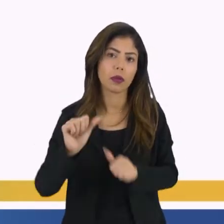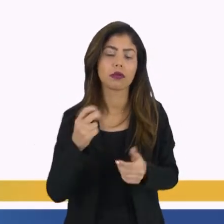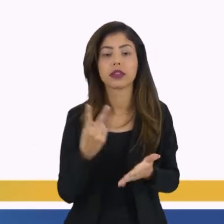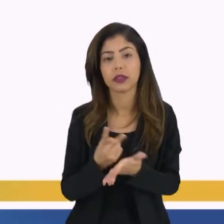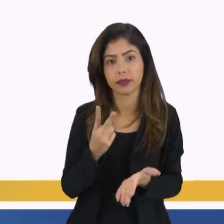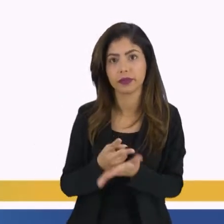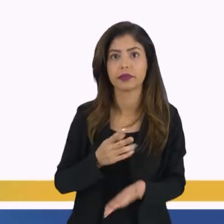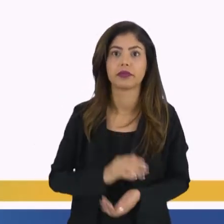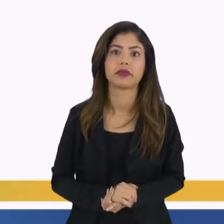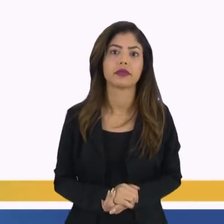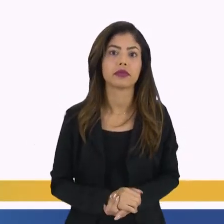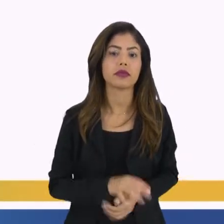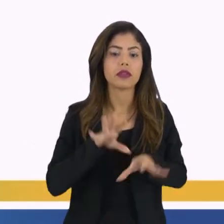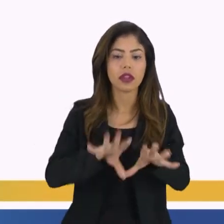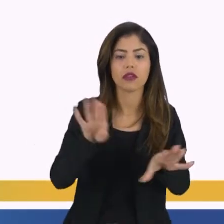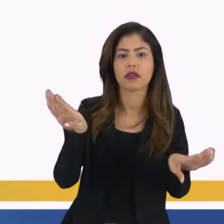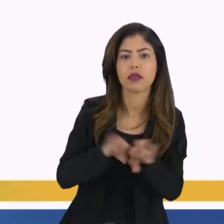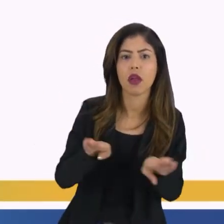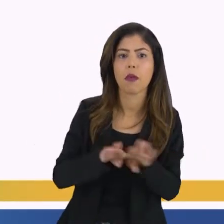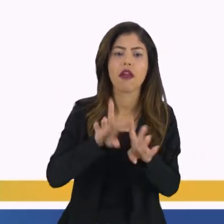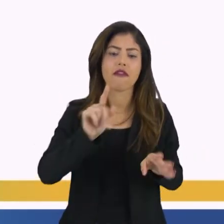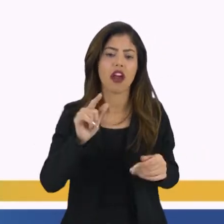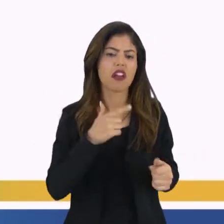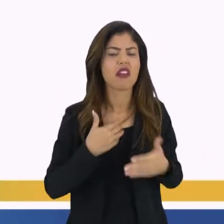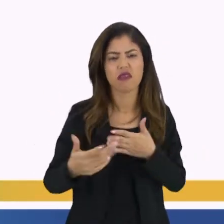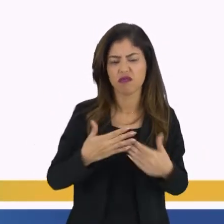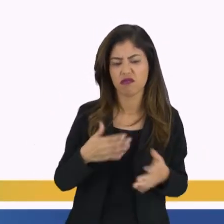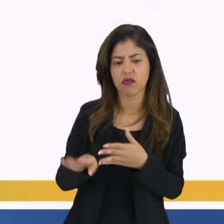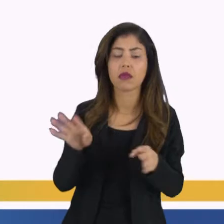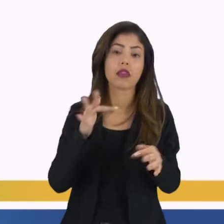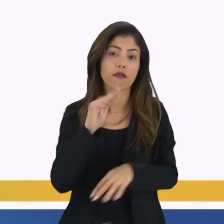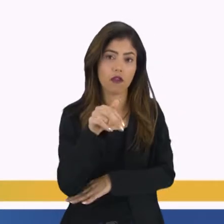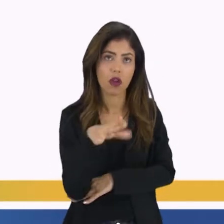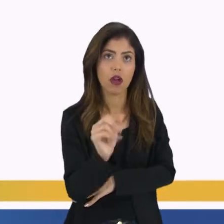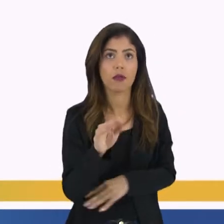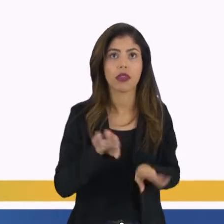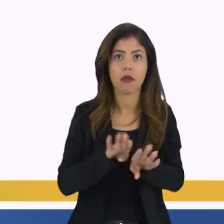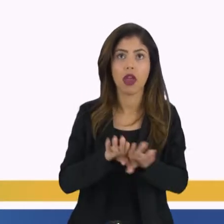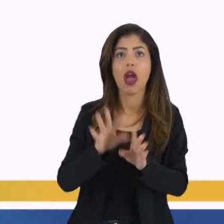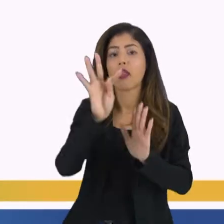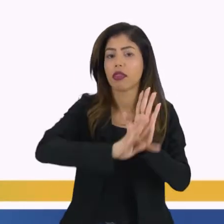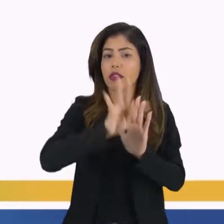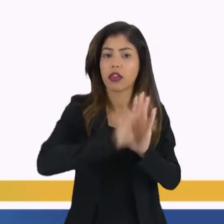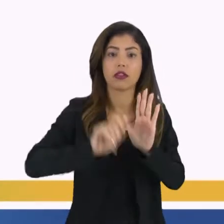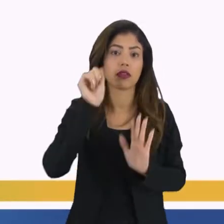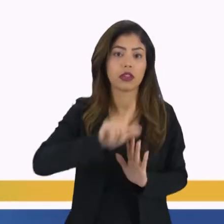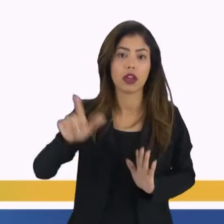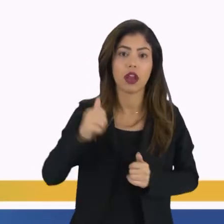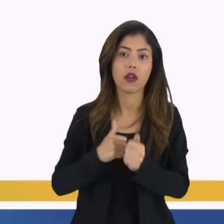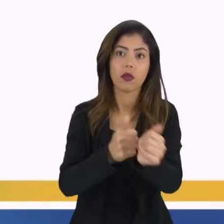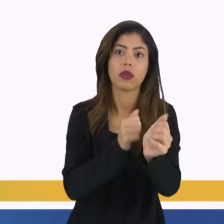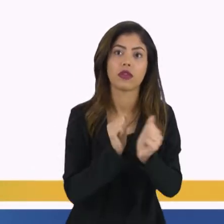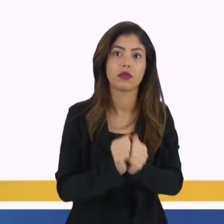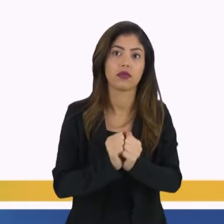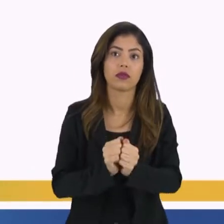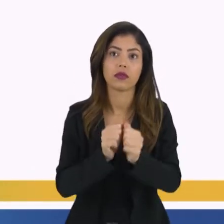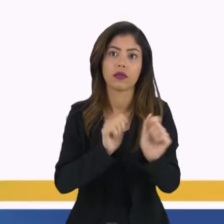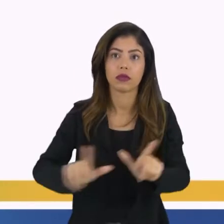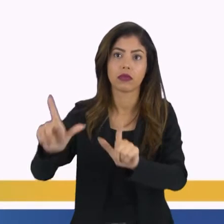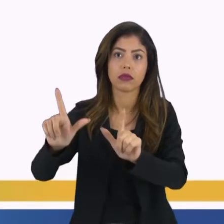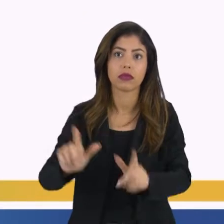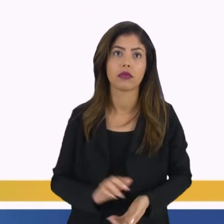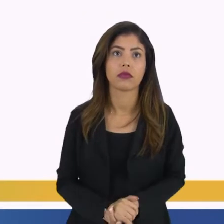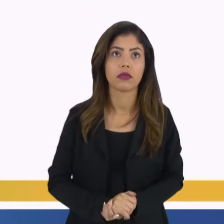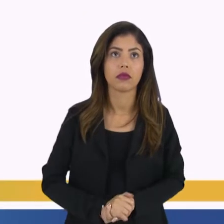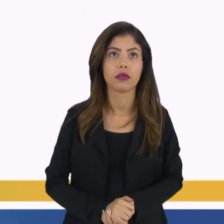isso também vai, de alguma forma, ser representado no texto literário. Tudo bem? Então acompanha comigo.